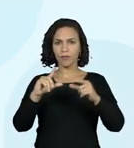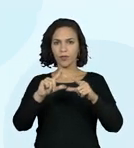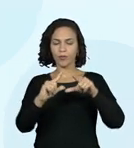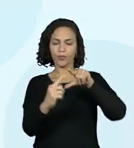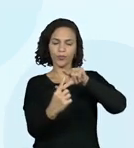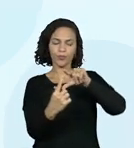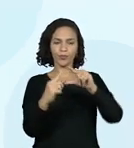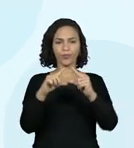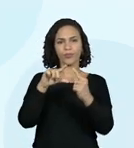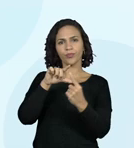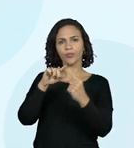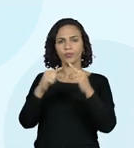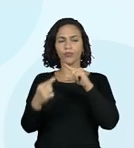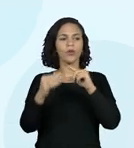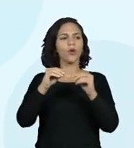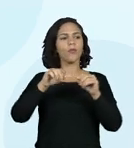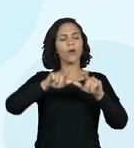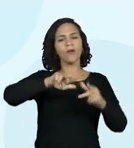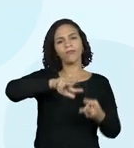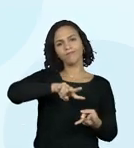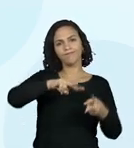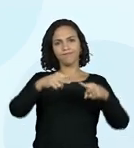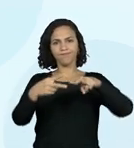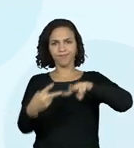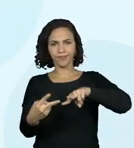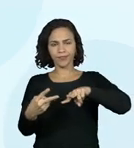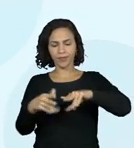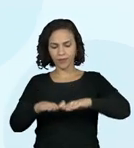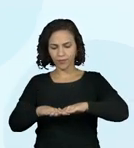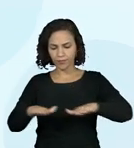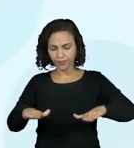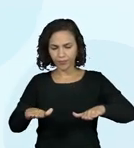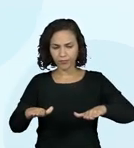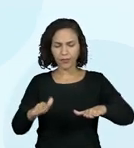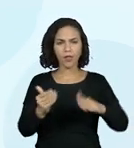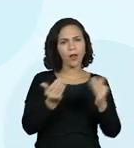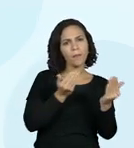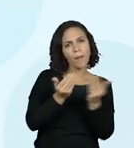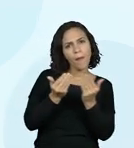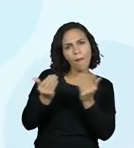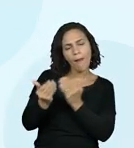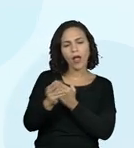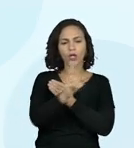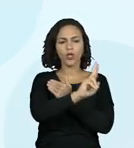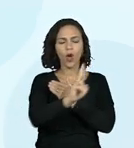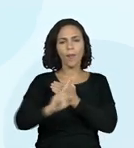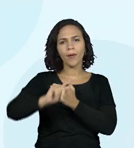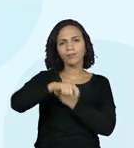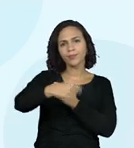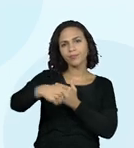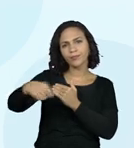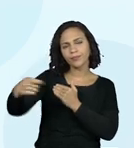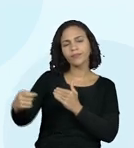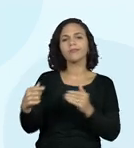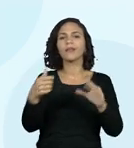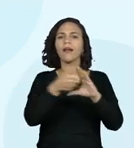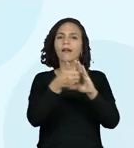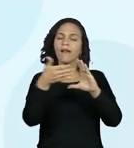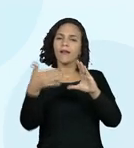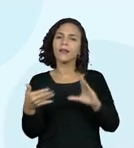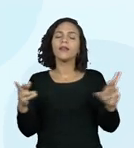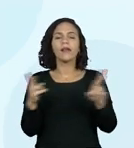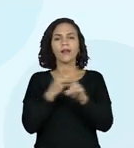planificações e analisar, nomear e comparar seus atributos, estabelecendo relações entre as representações planas